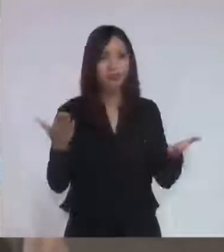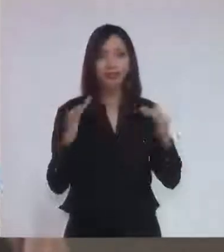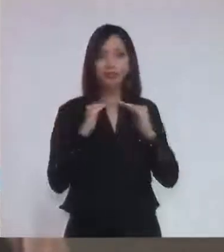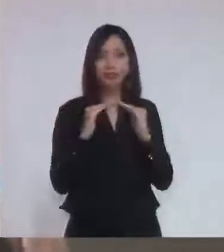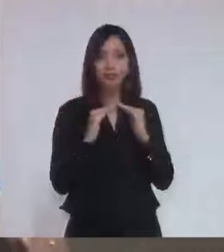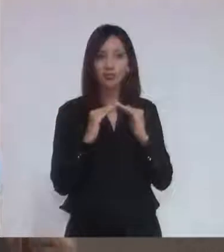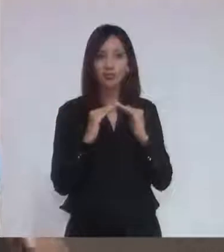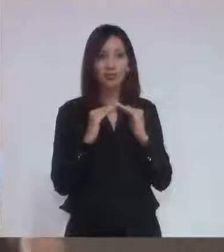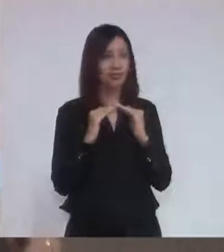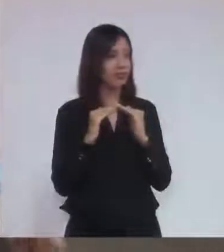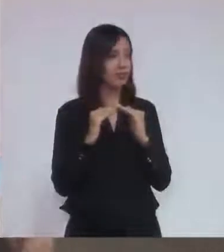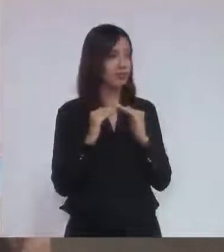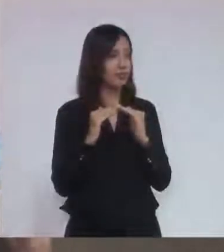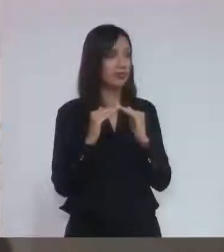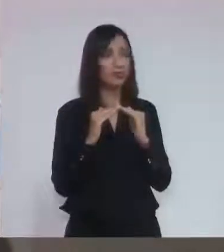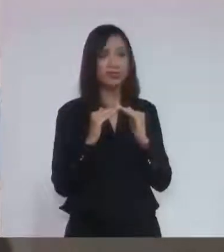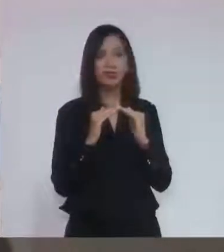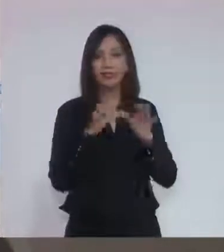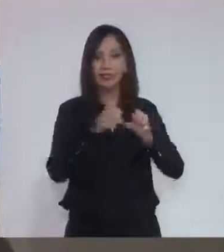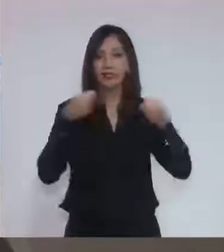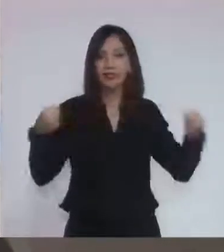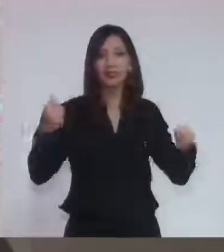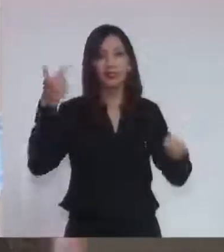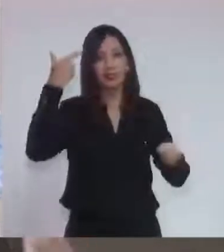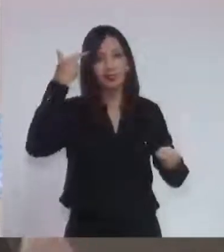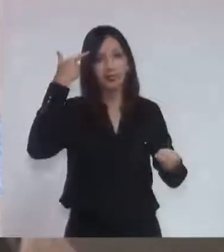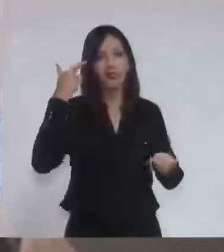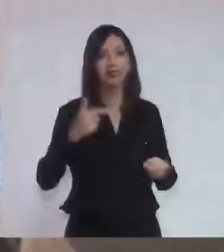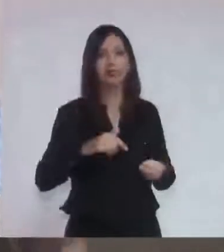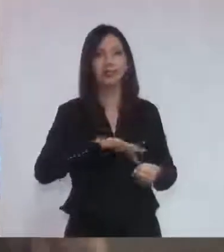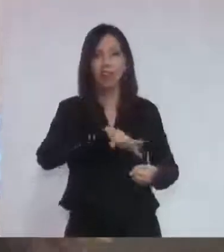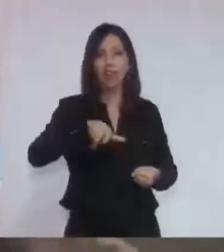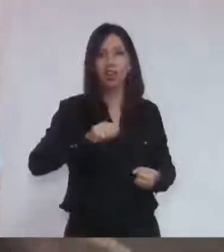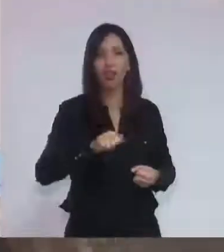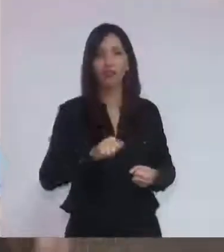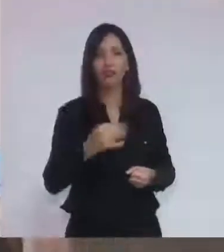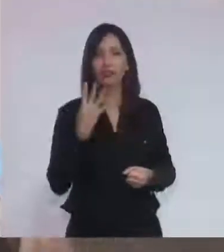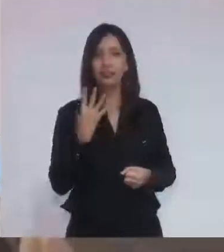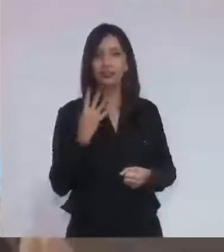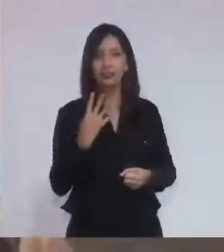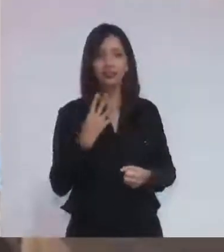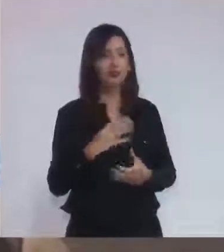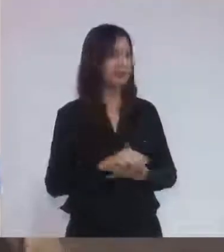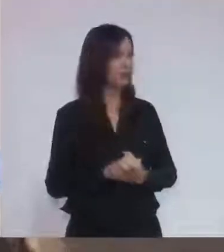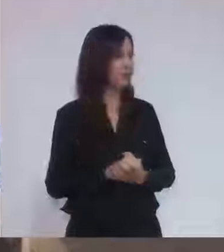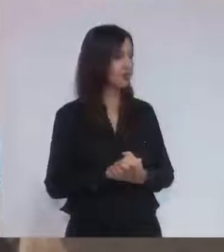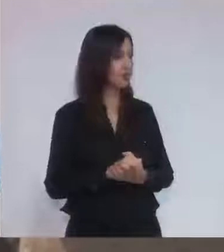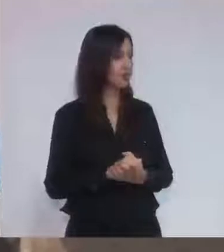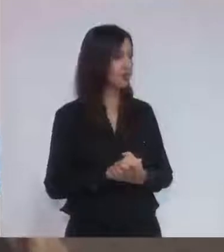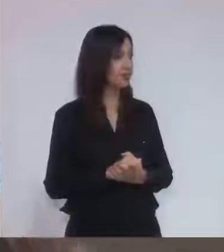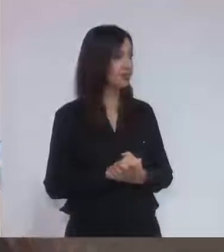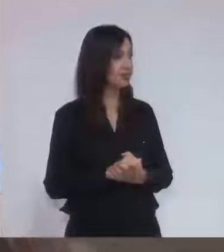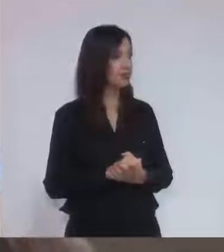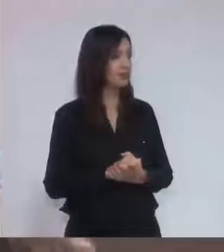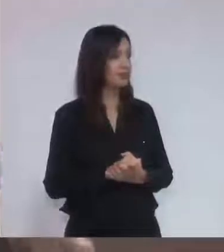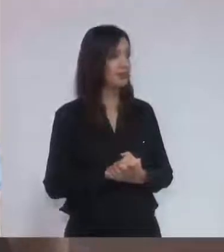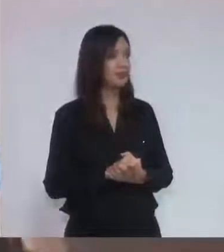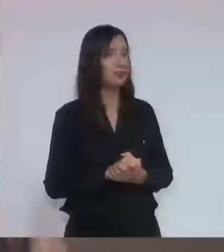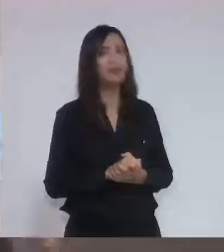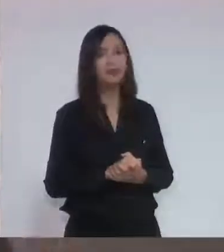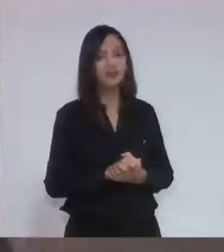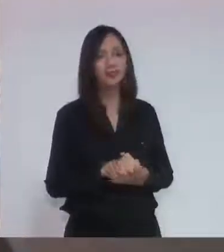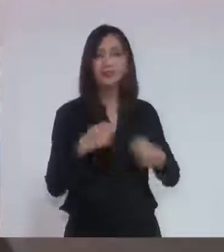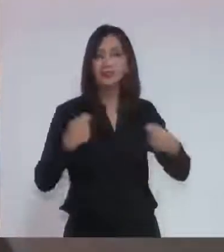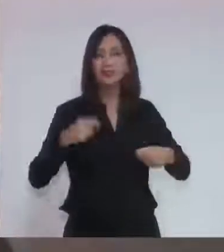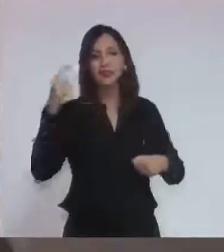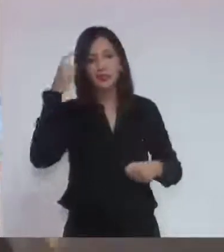foi violada, não é? Então, na verdade, é um furto, né? Foram 4 furtos, não é? A gente precisa